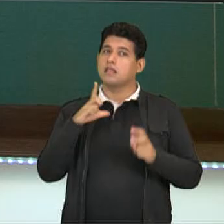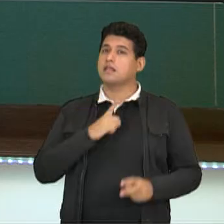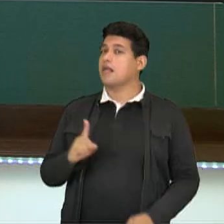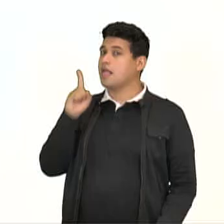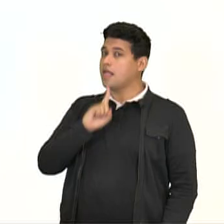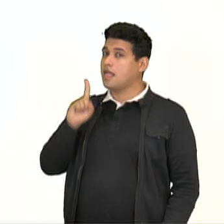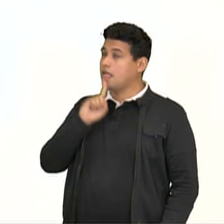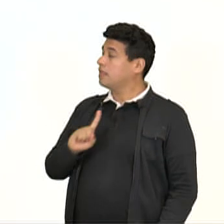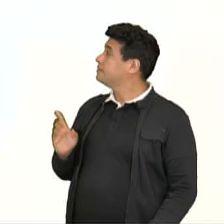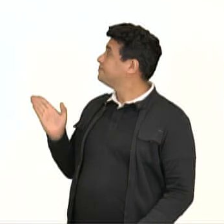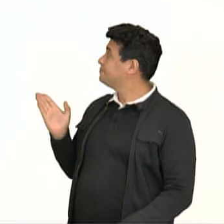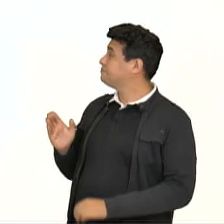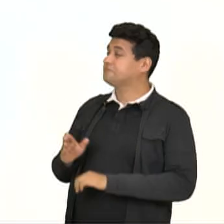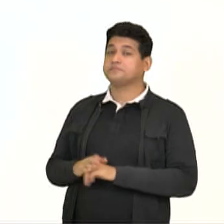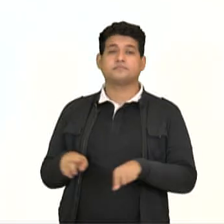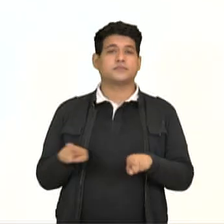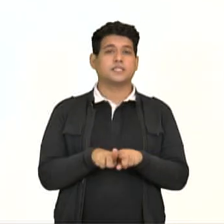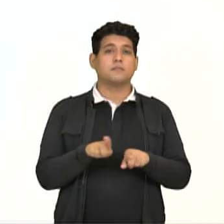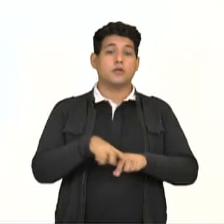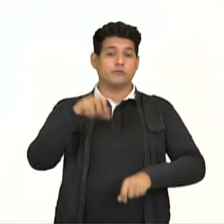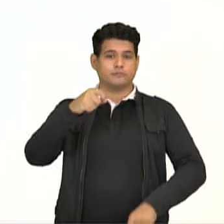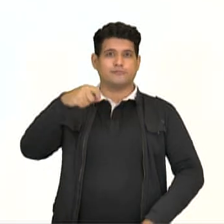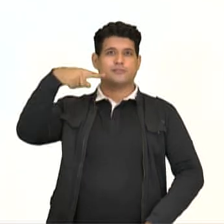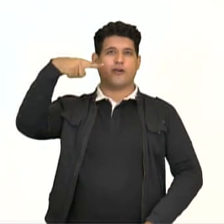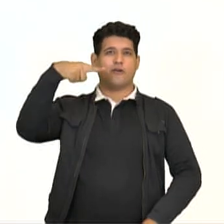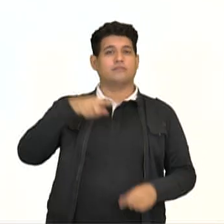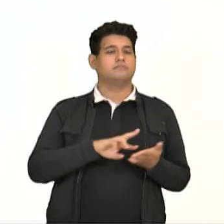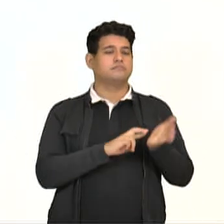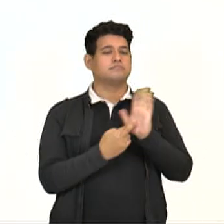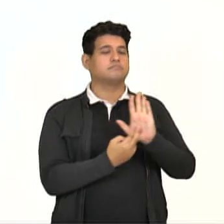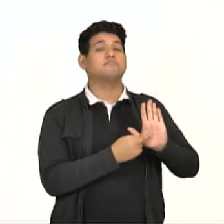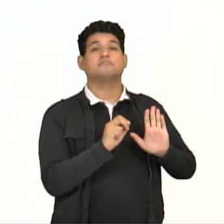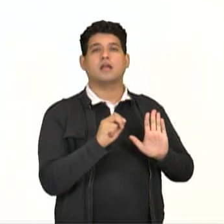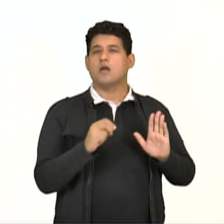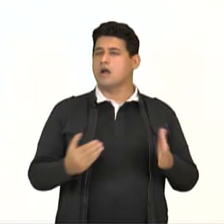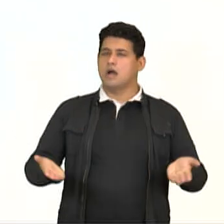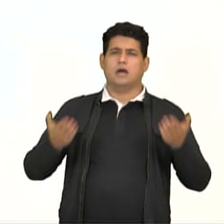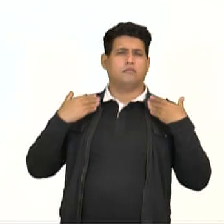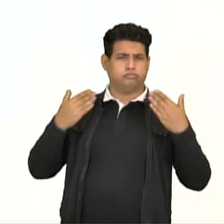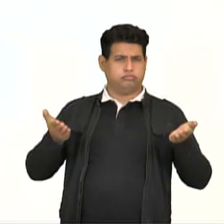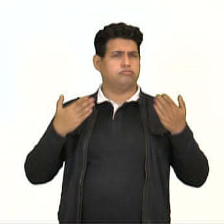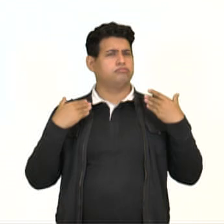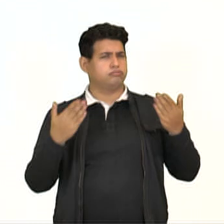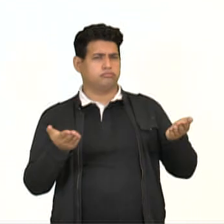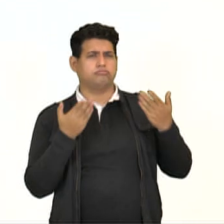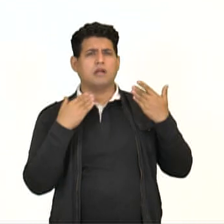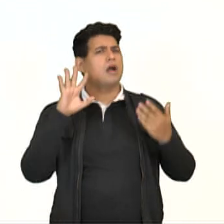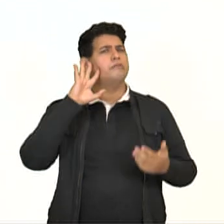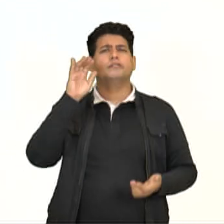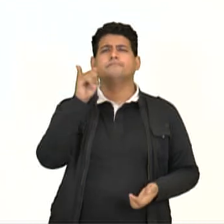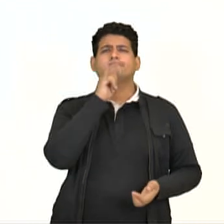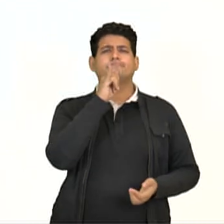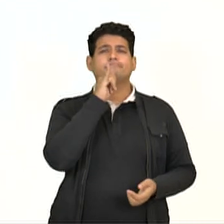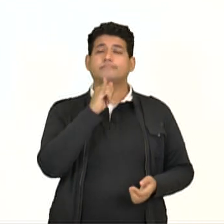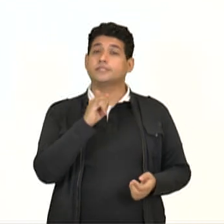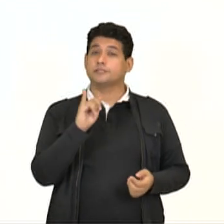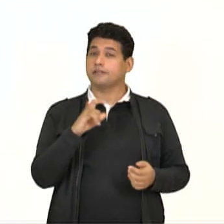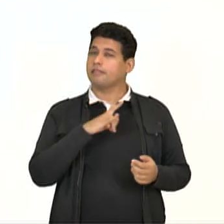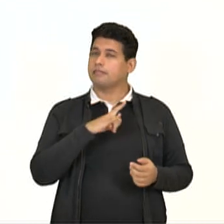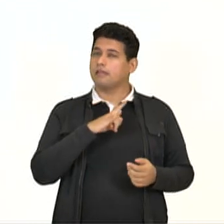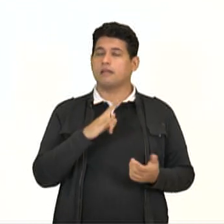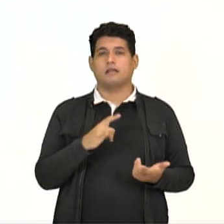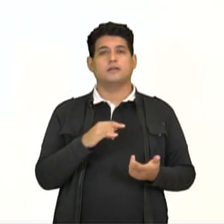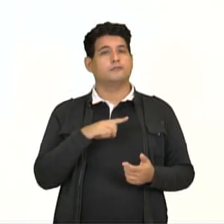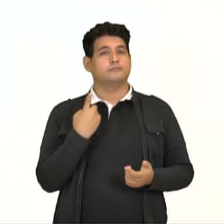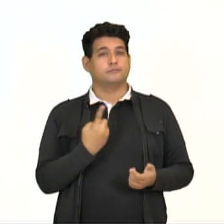né? E o sol representando ali o calor. Então, o que vai acontecer se nós submetermos o